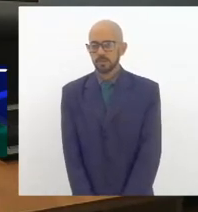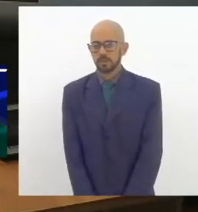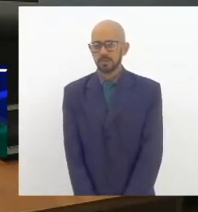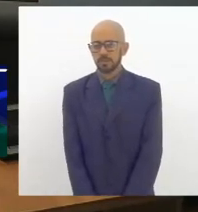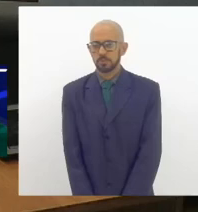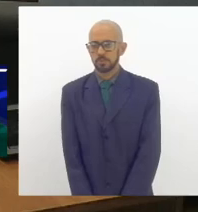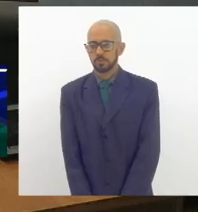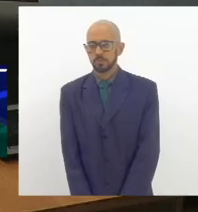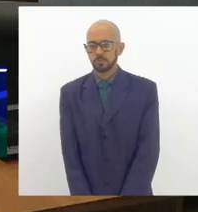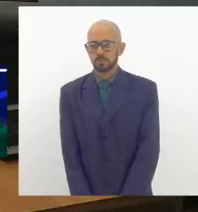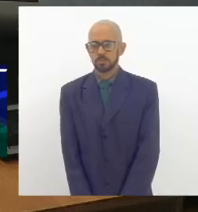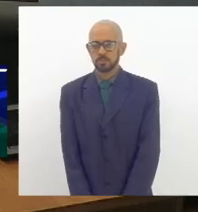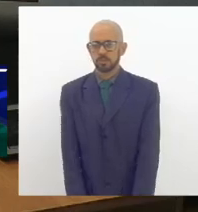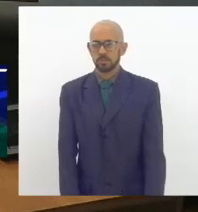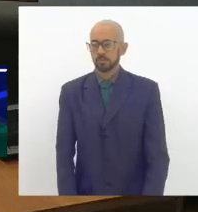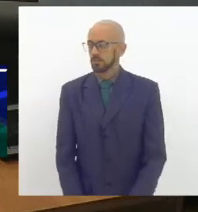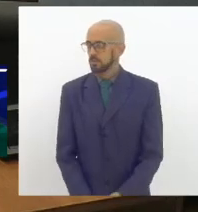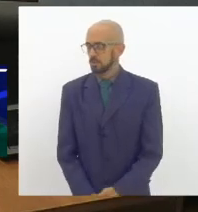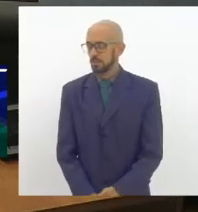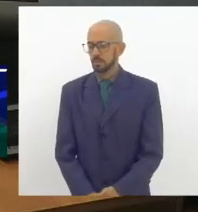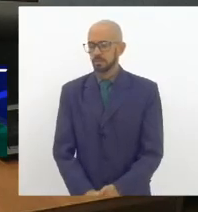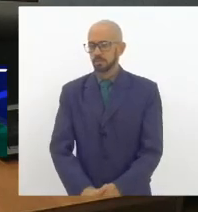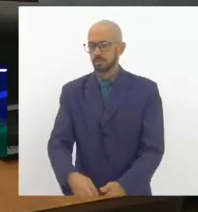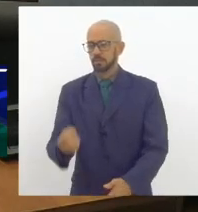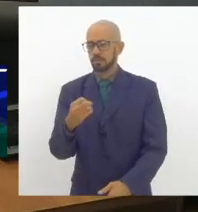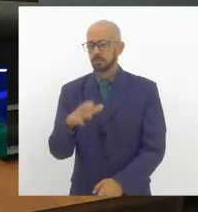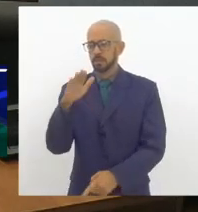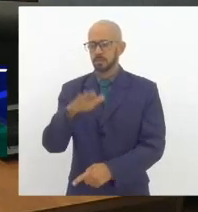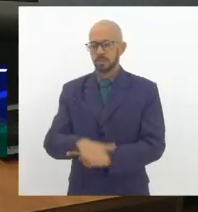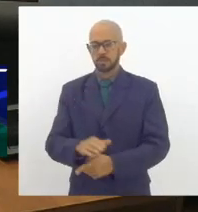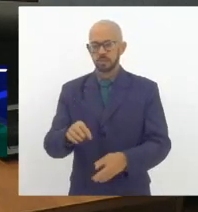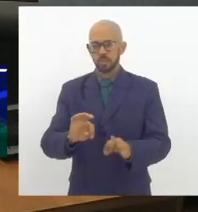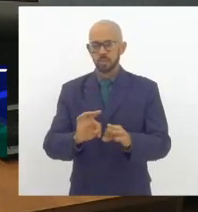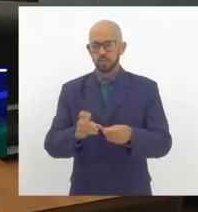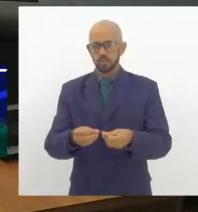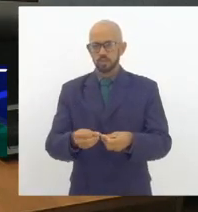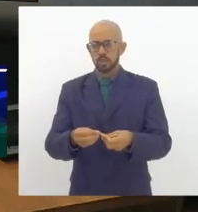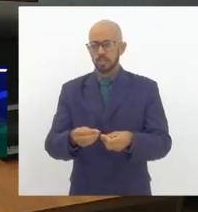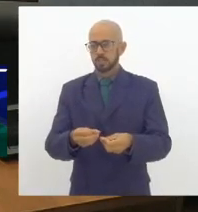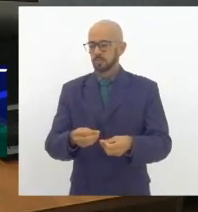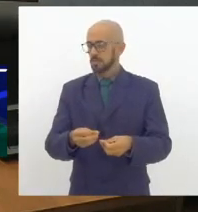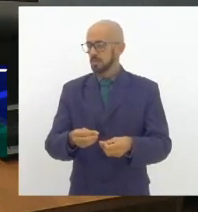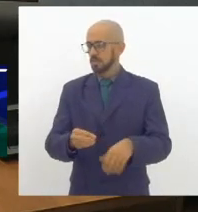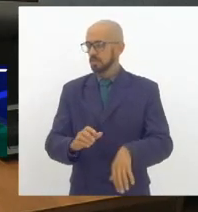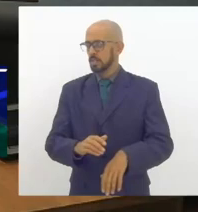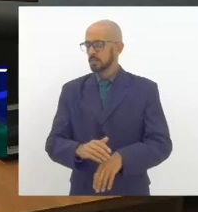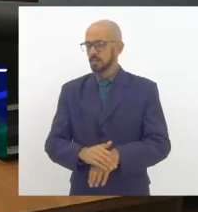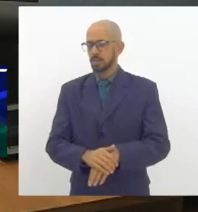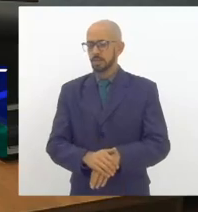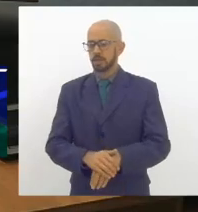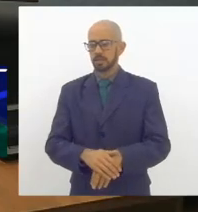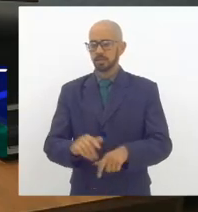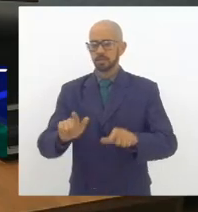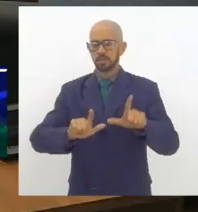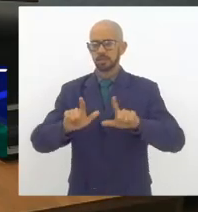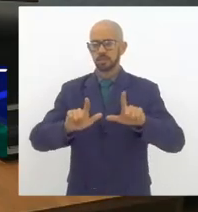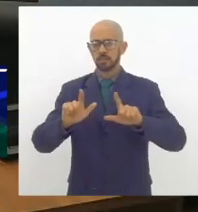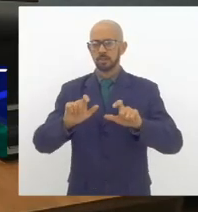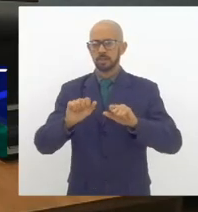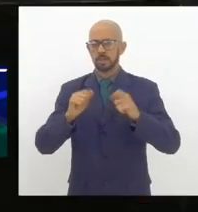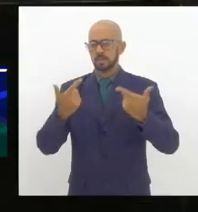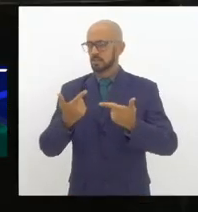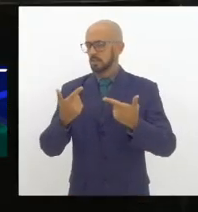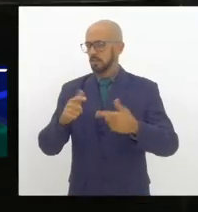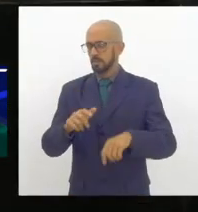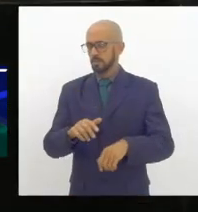Oi boa tarde a todos os colegas estamos assistindo pela TV alerj acreditamos